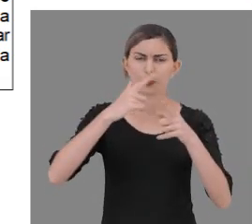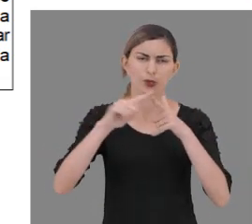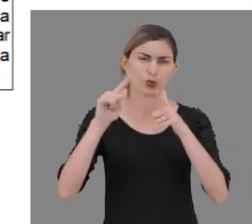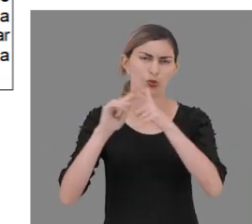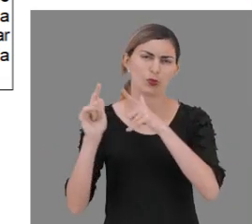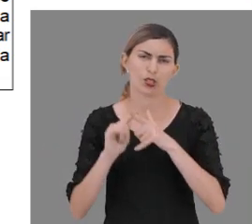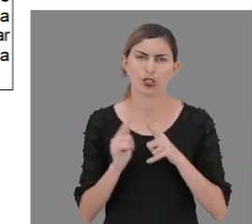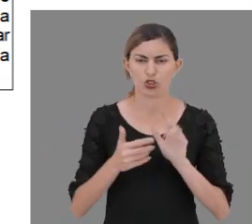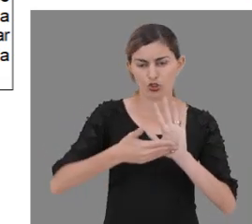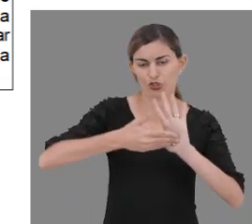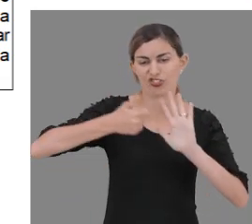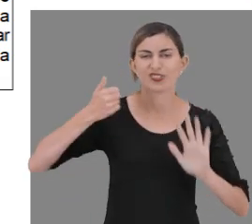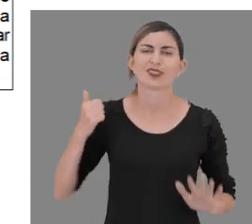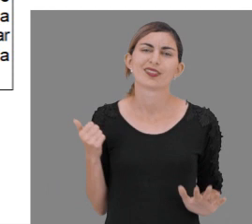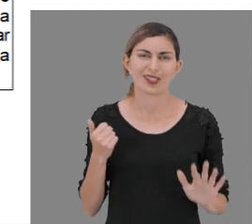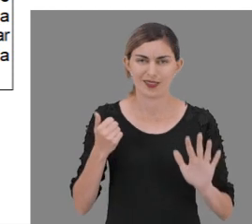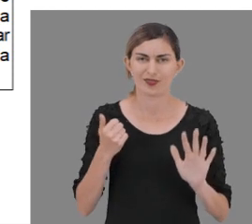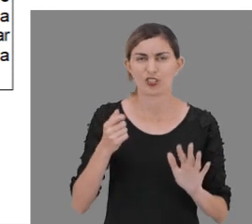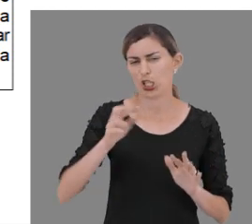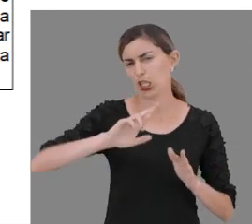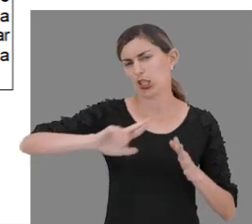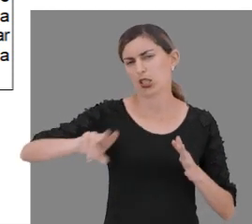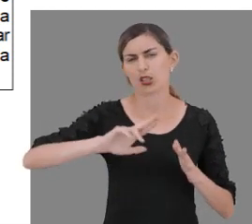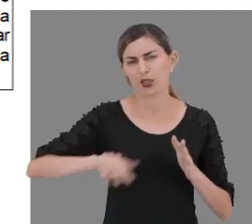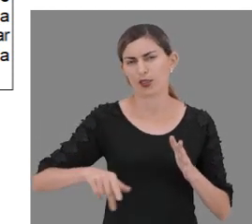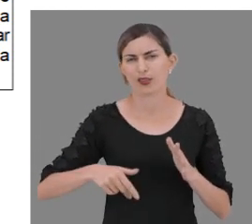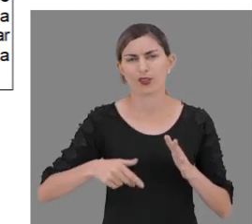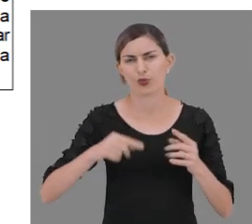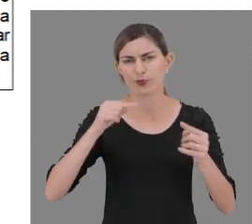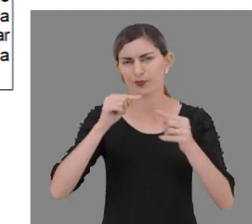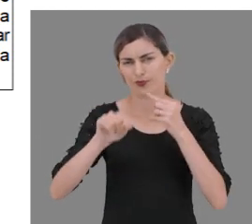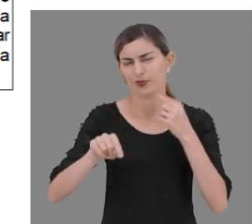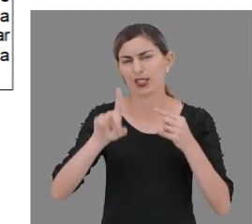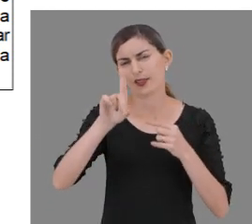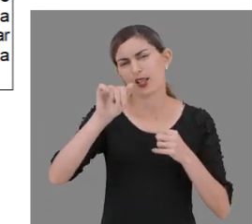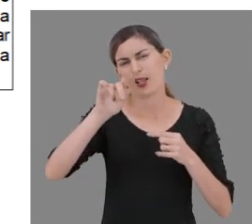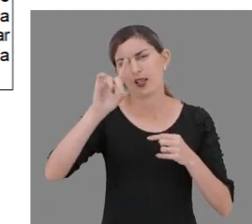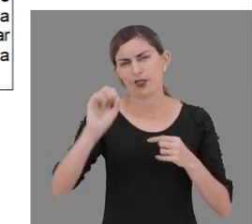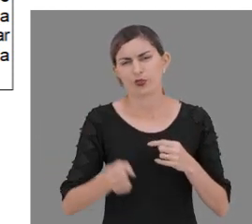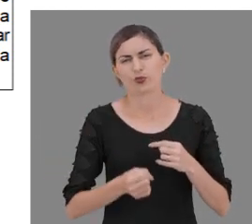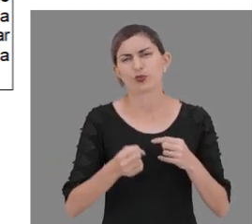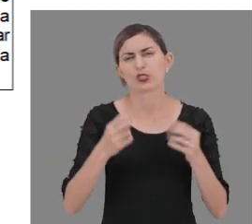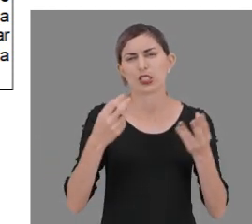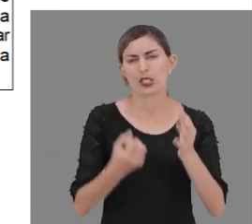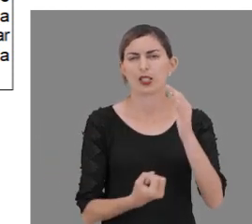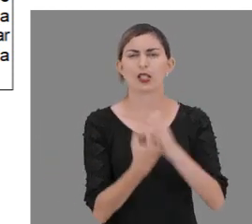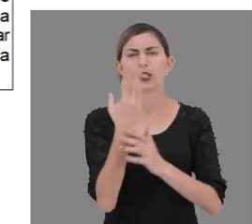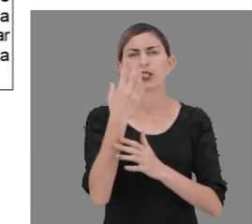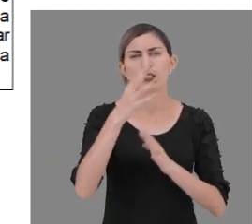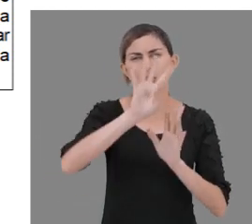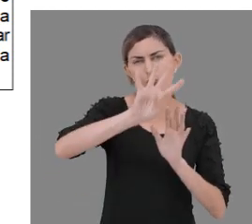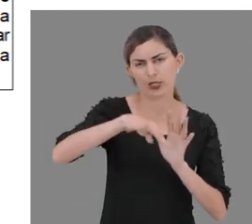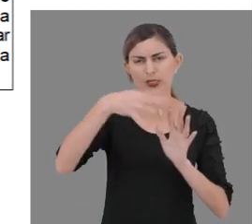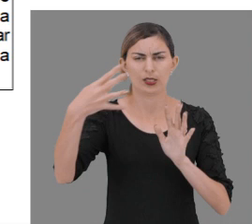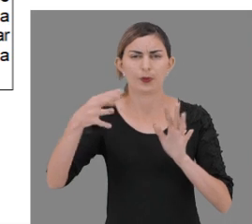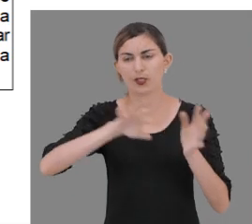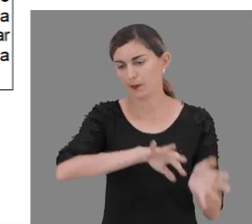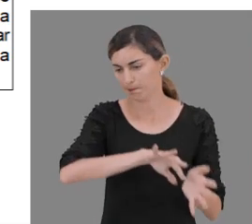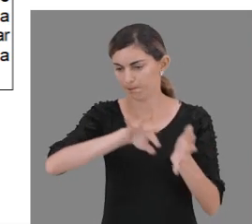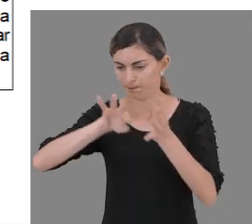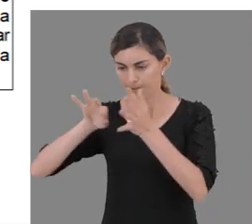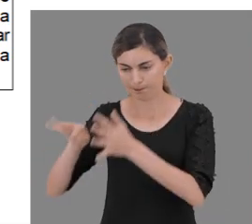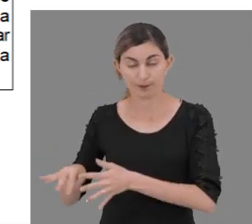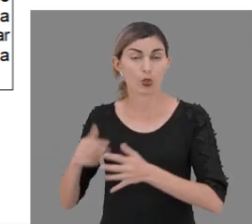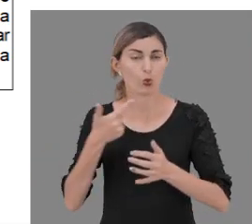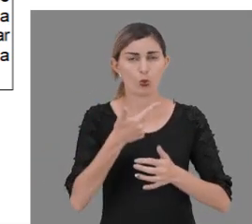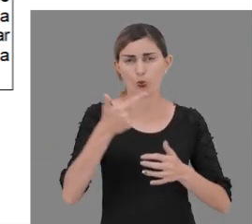resolver esse tipo de problema, retirar essa não atomicidade do dado e criar uma tabela